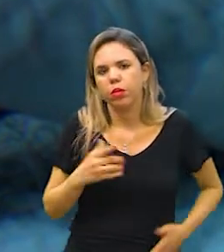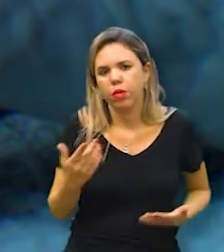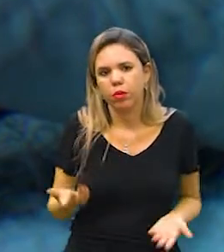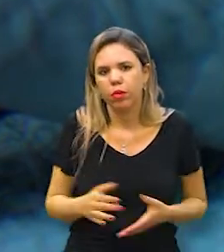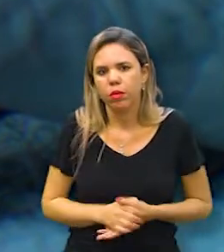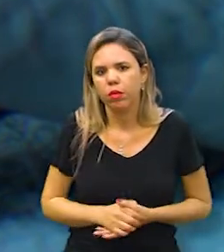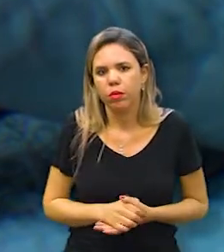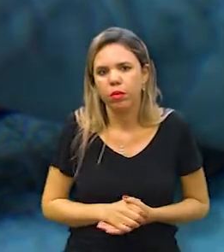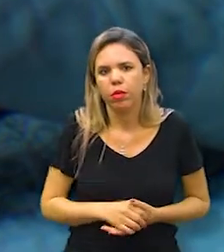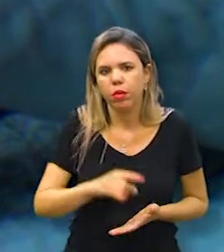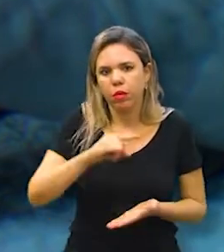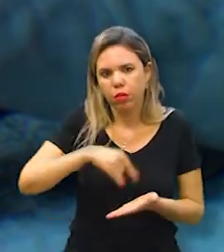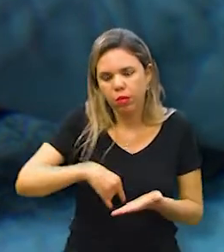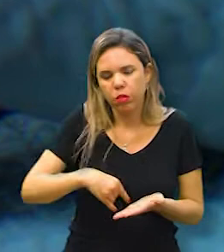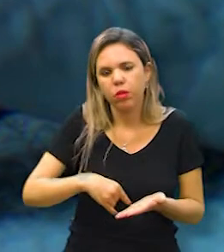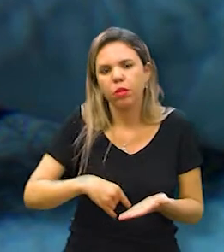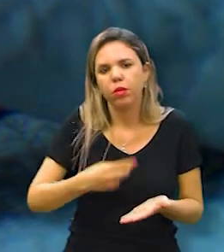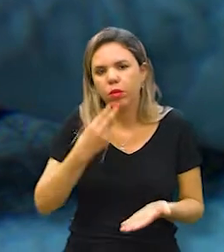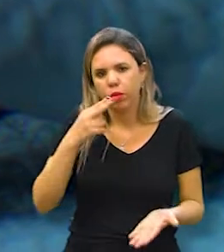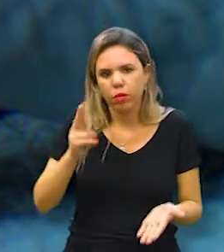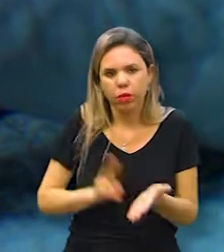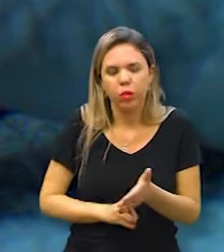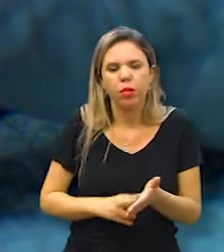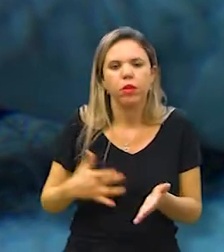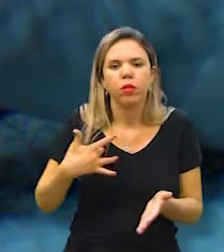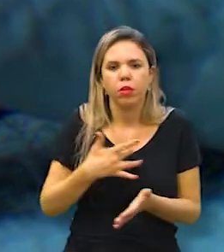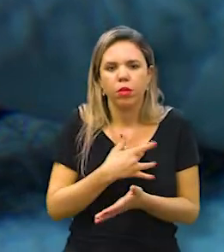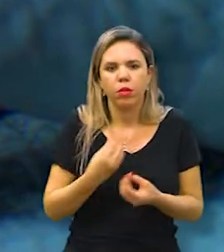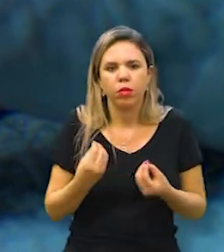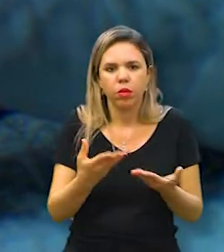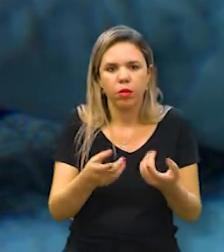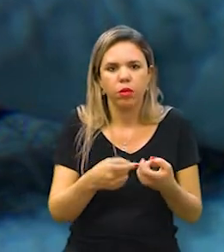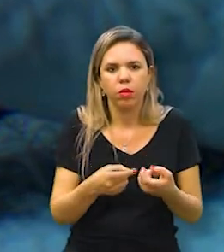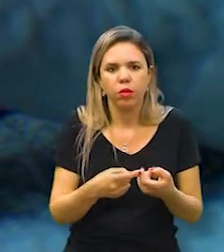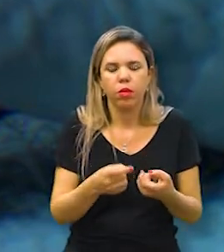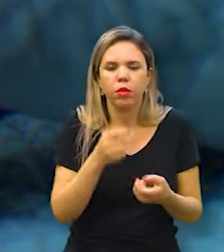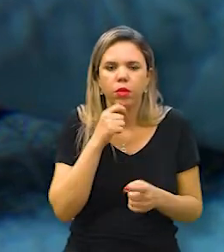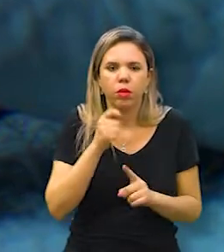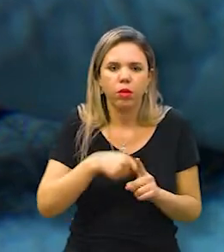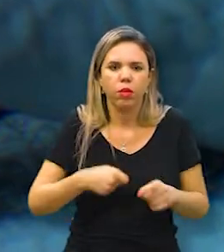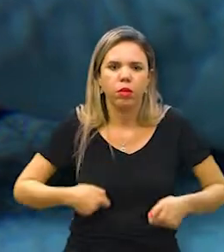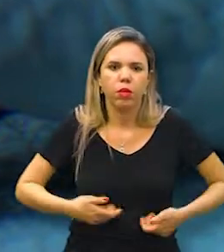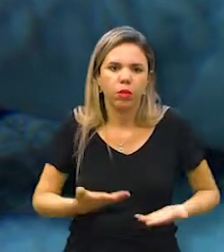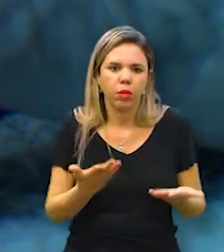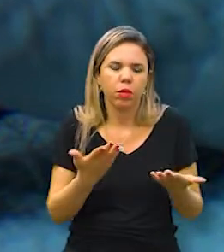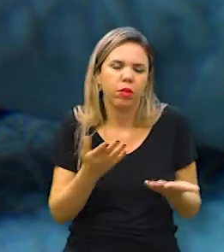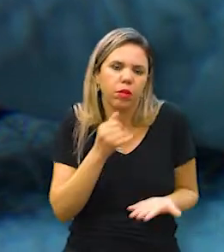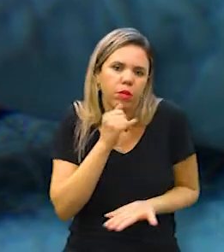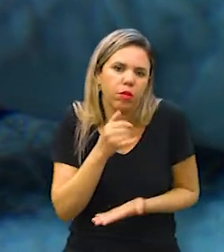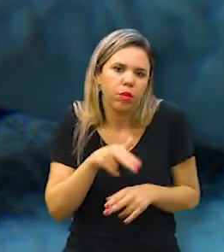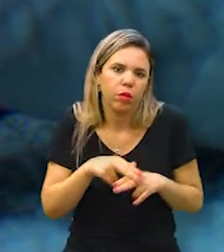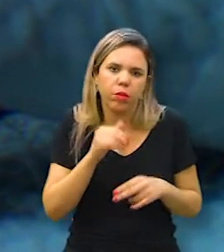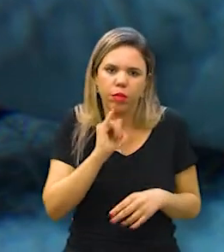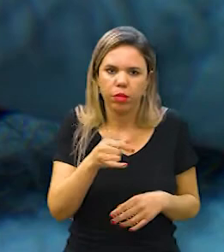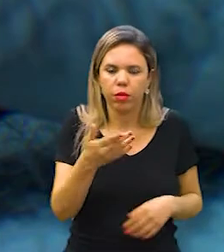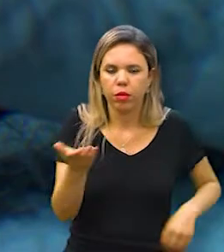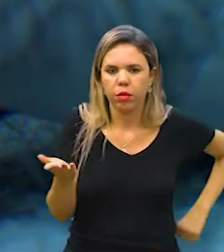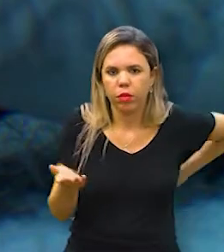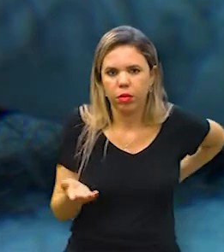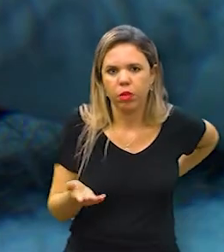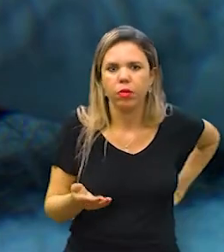mesmo liminar ou arcar com esse gasto mensal. Por isso que eu disse para